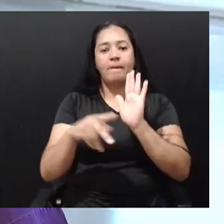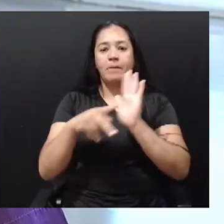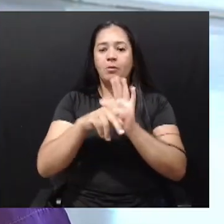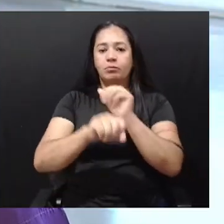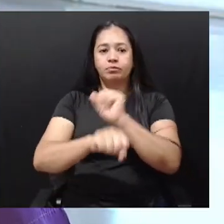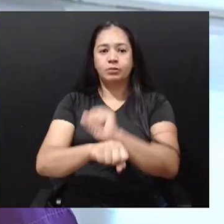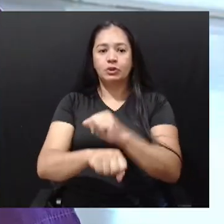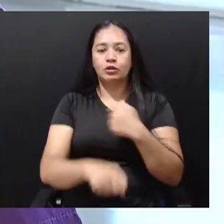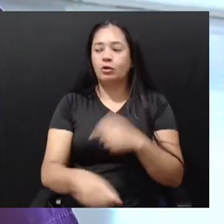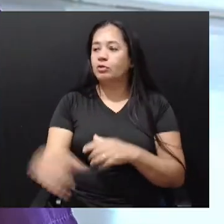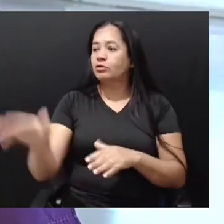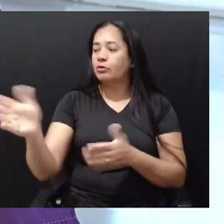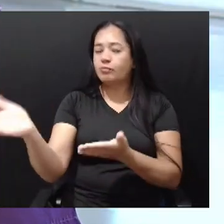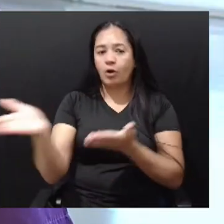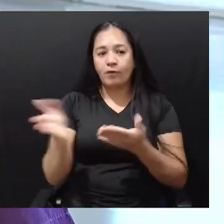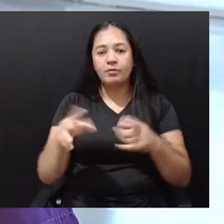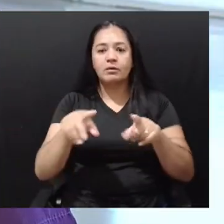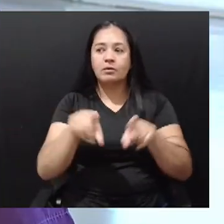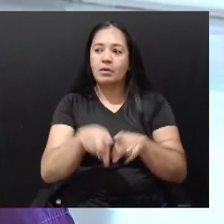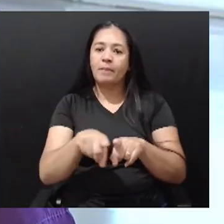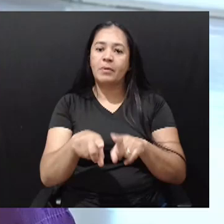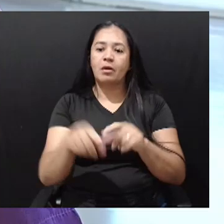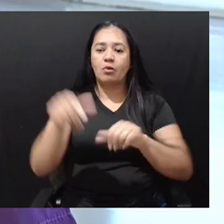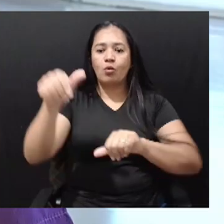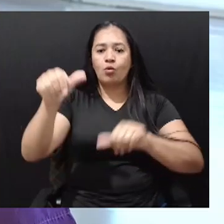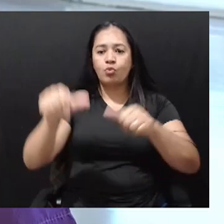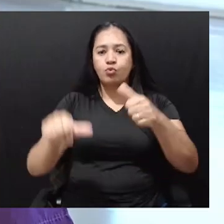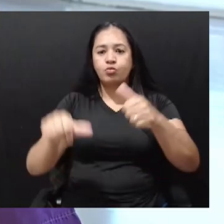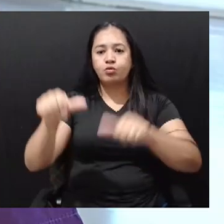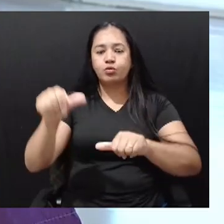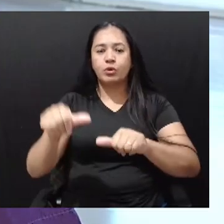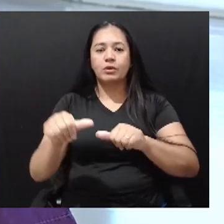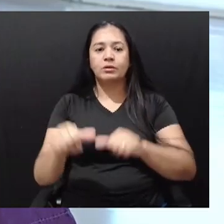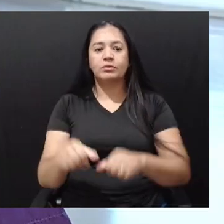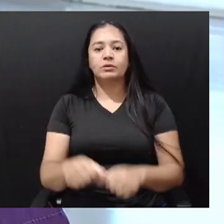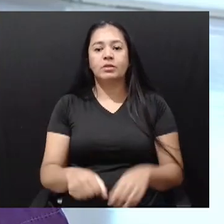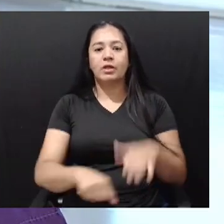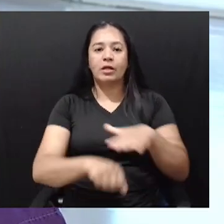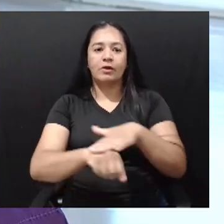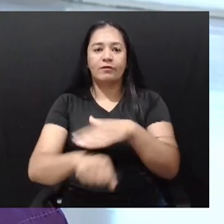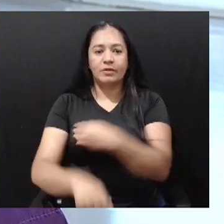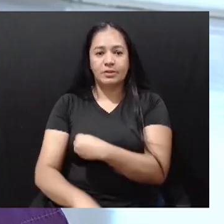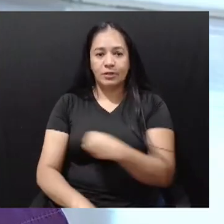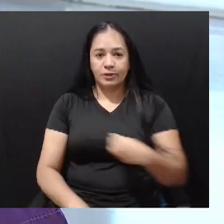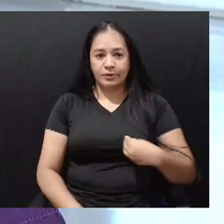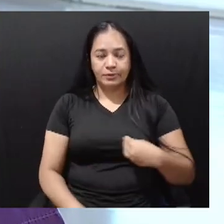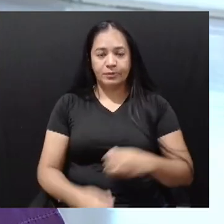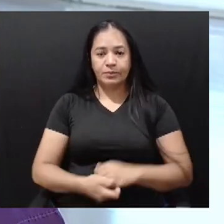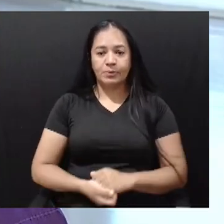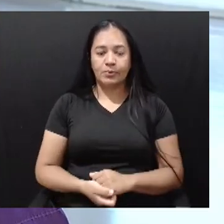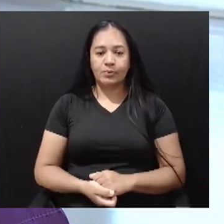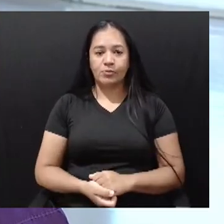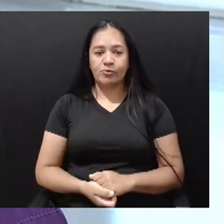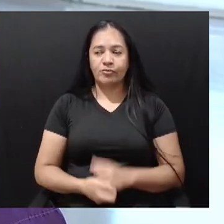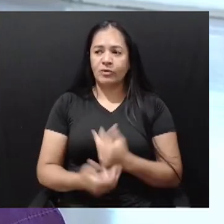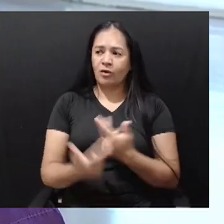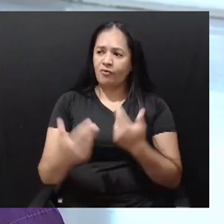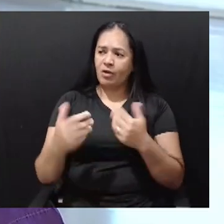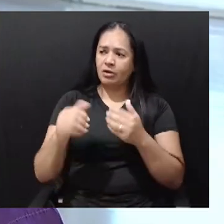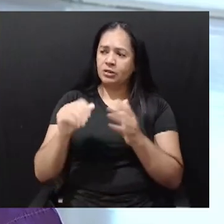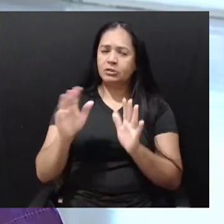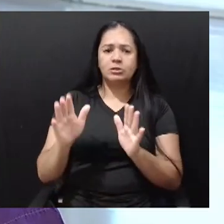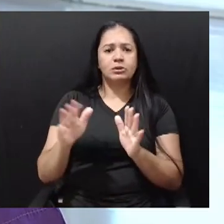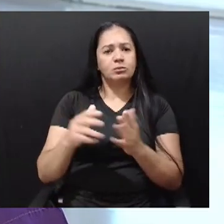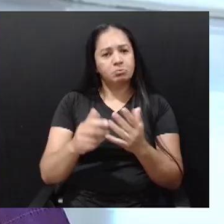pessoas também para uma avaliação e realização desse exame a posteriori. Bom, são várias atividades, como você disse, e o que me